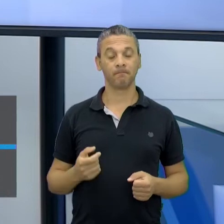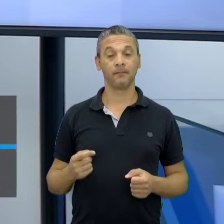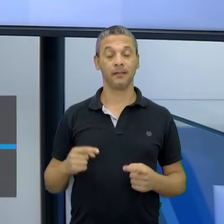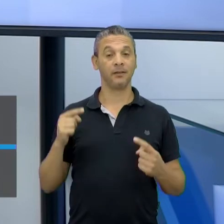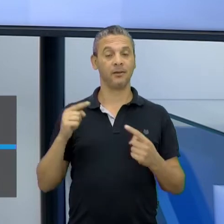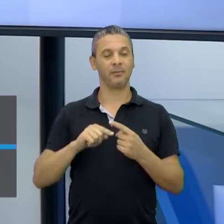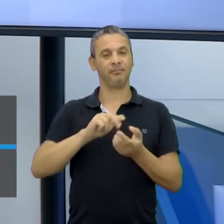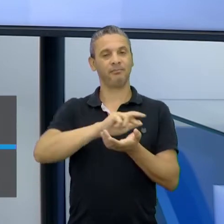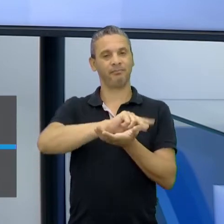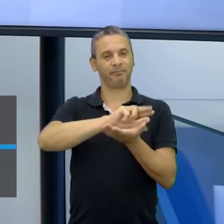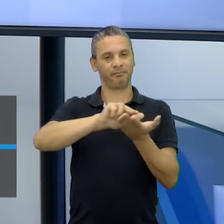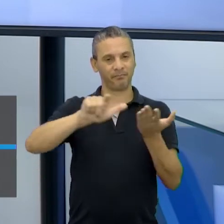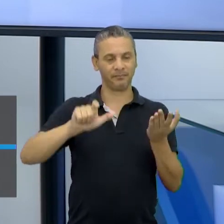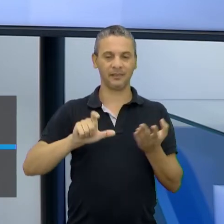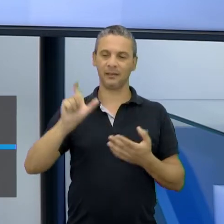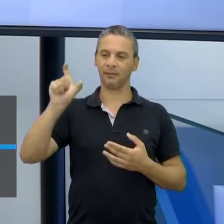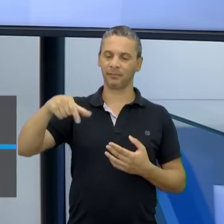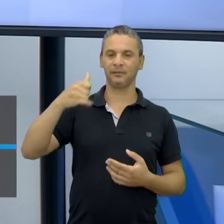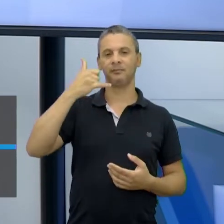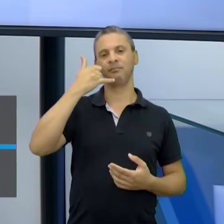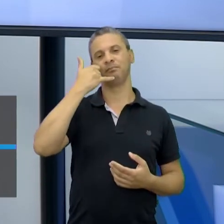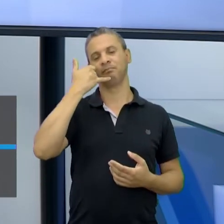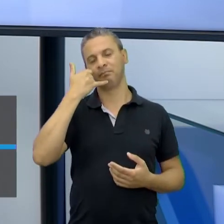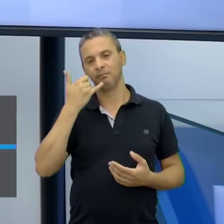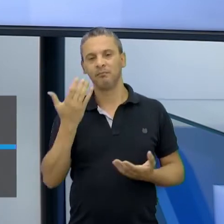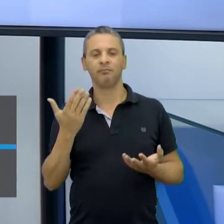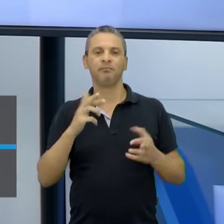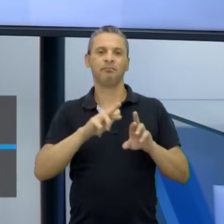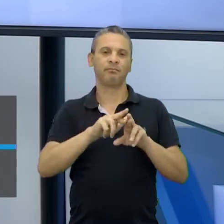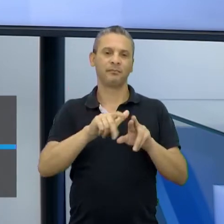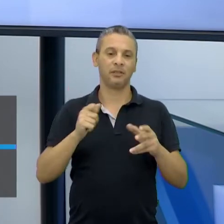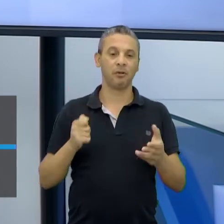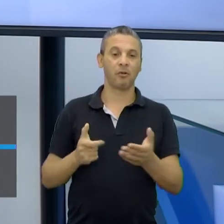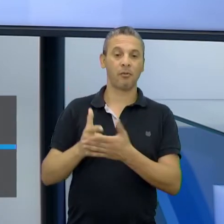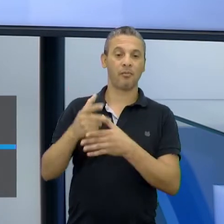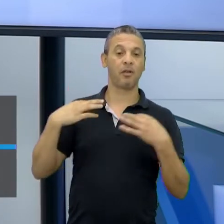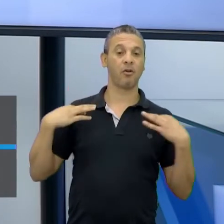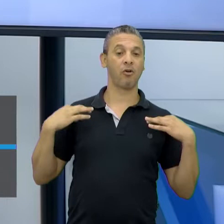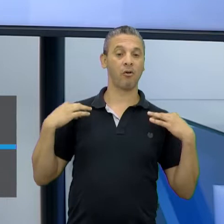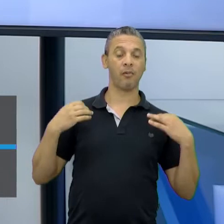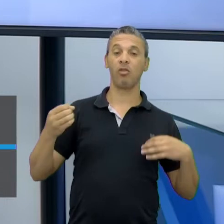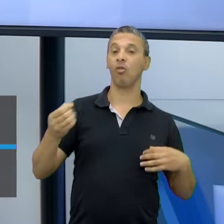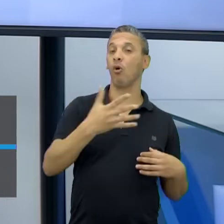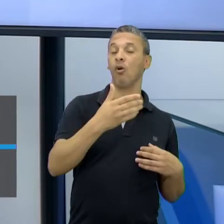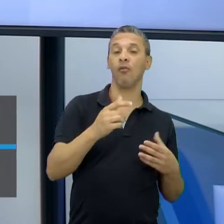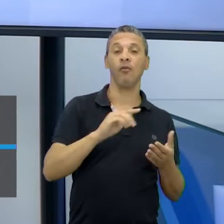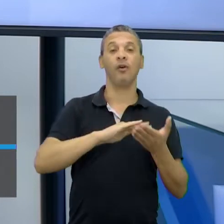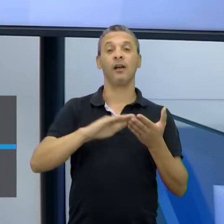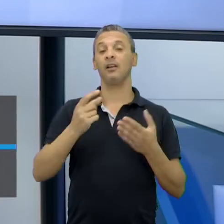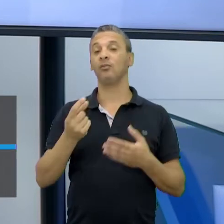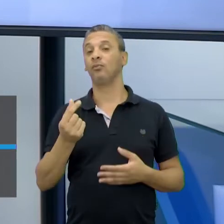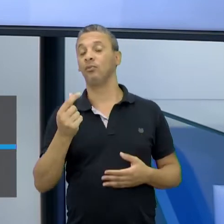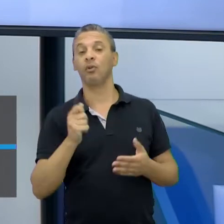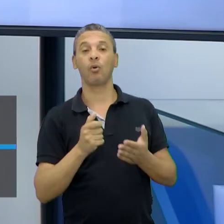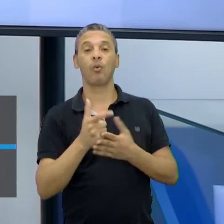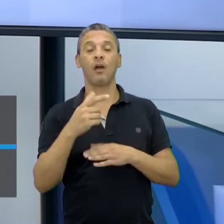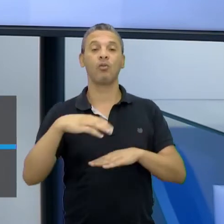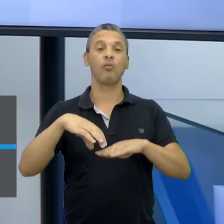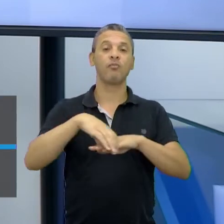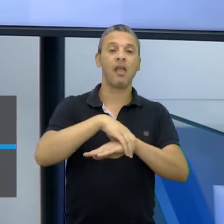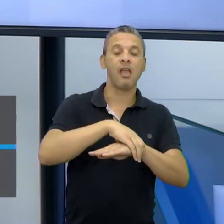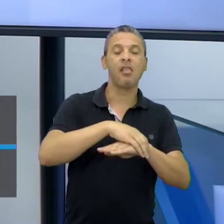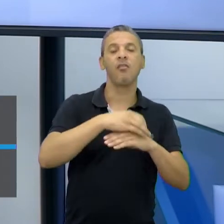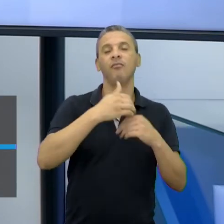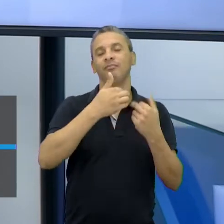dentre outras coisas, né? Com crédito para o celular. Então, se eu comprei roupa nova, quanto que eu gastei aí com o tênis, com a roupa